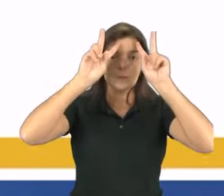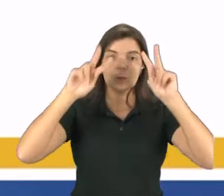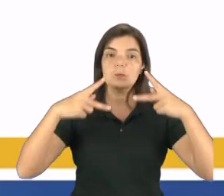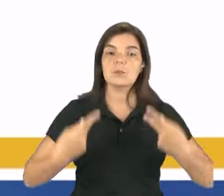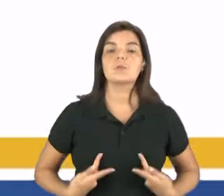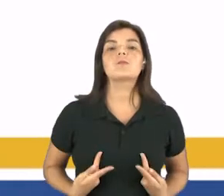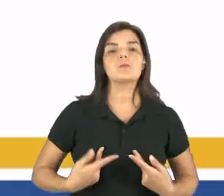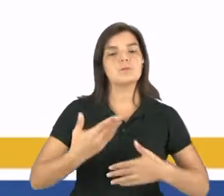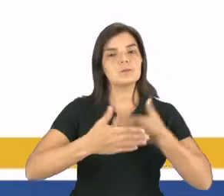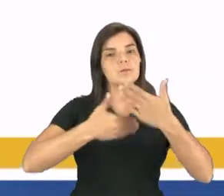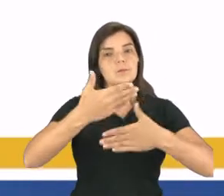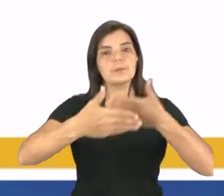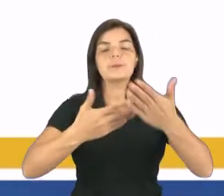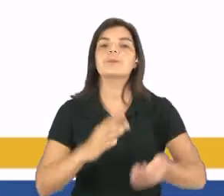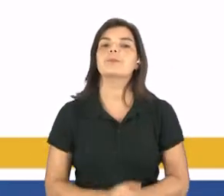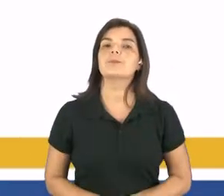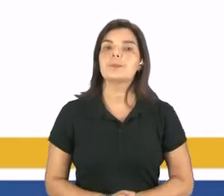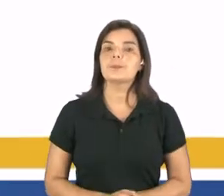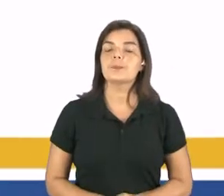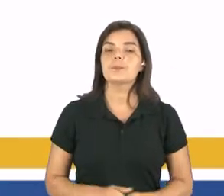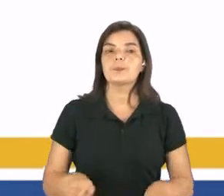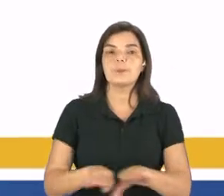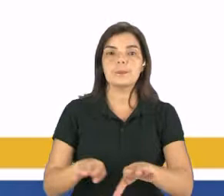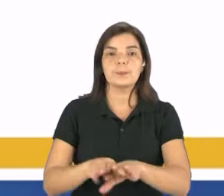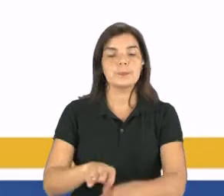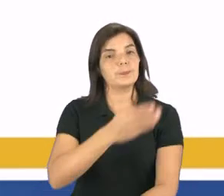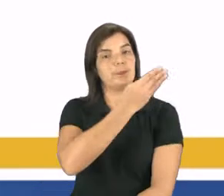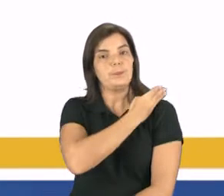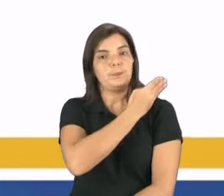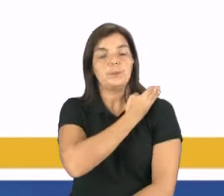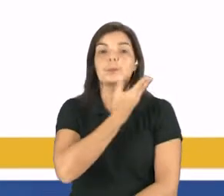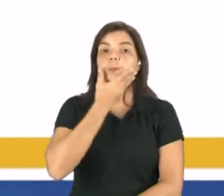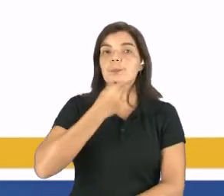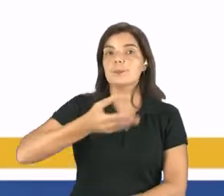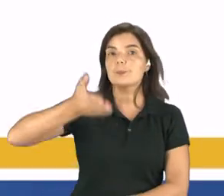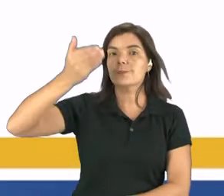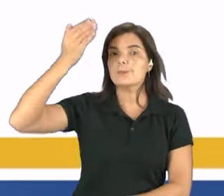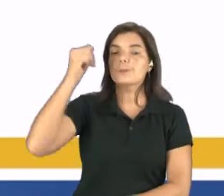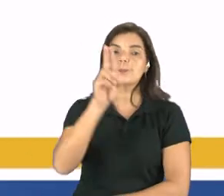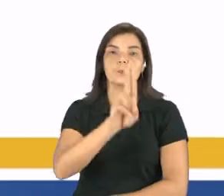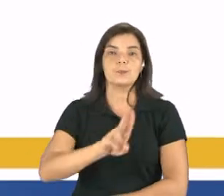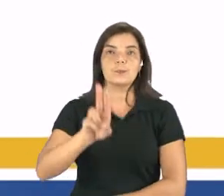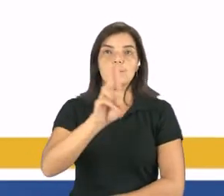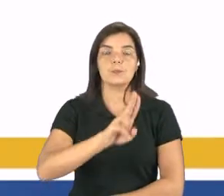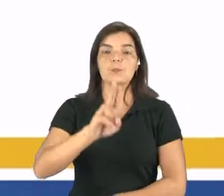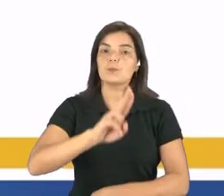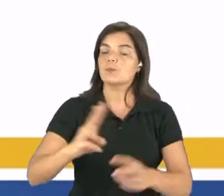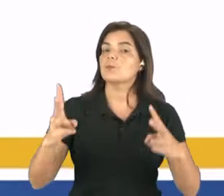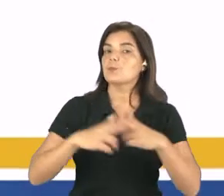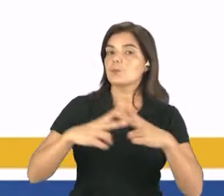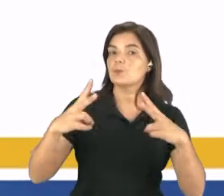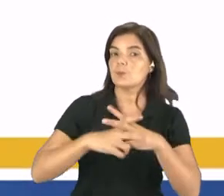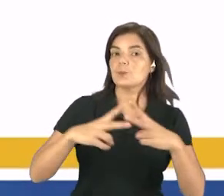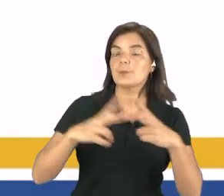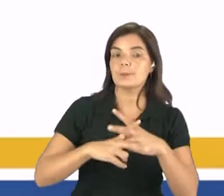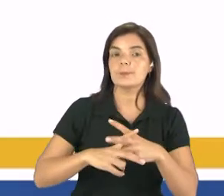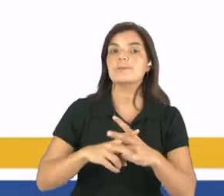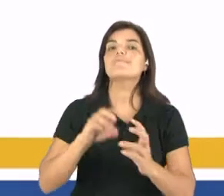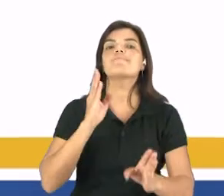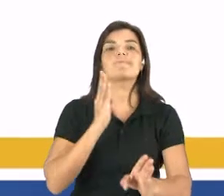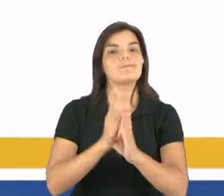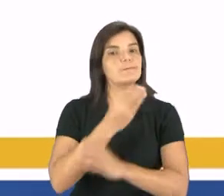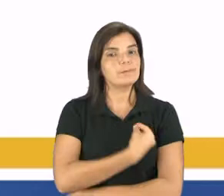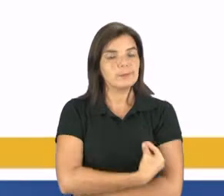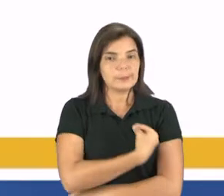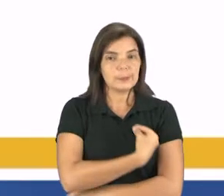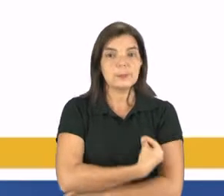longo dos tempos. Na pré-história, né, os homens nessa época utilizavam uma luta para brigar pela sua